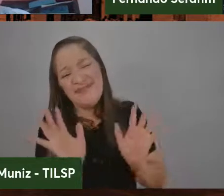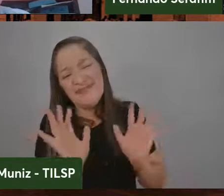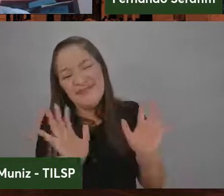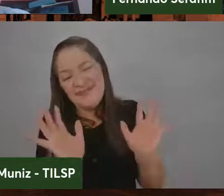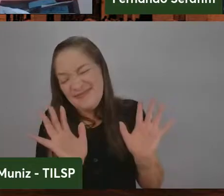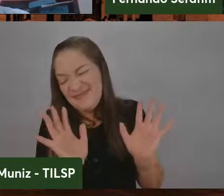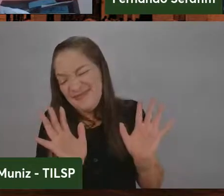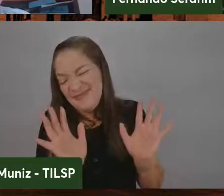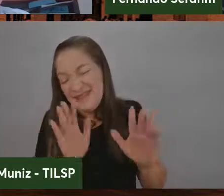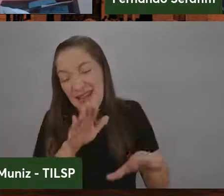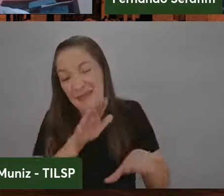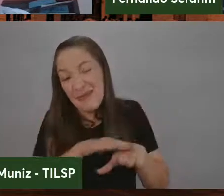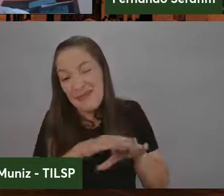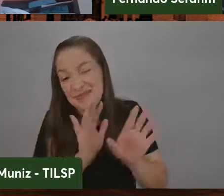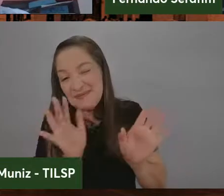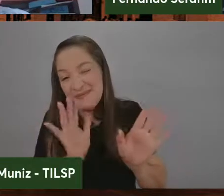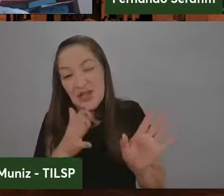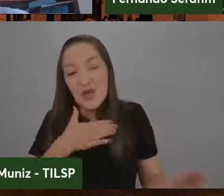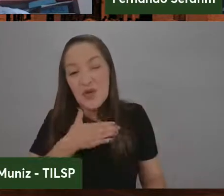Então,